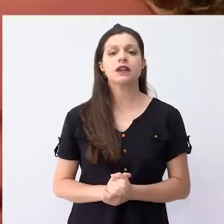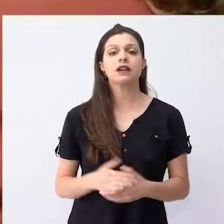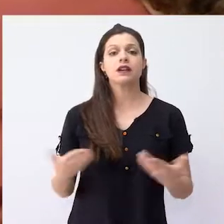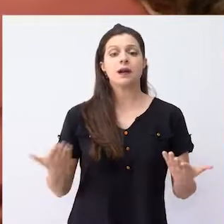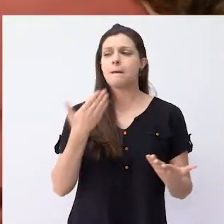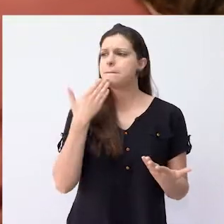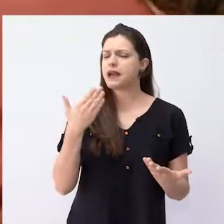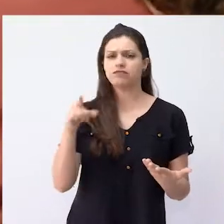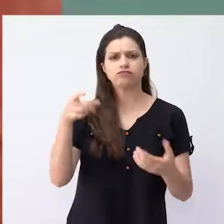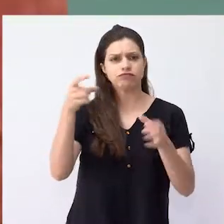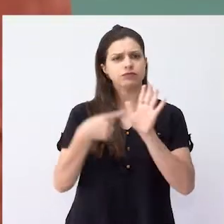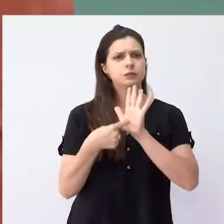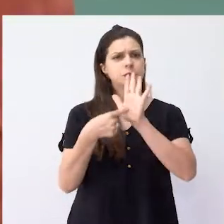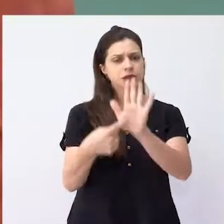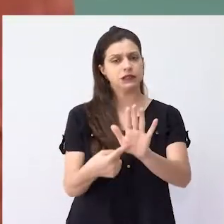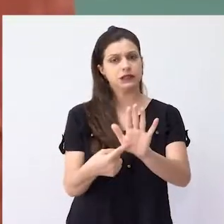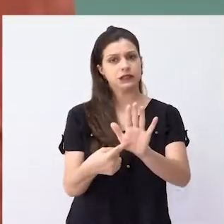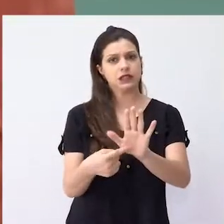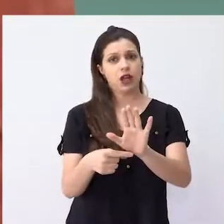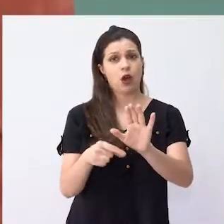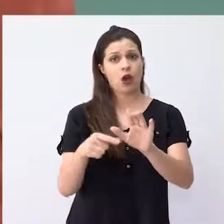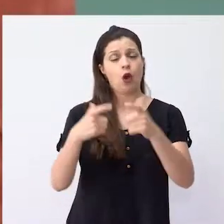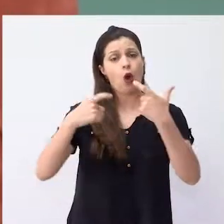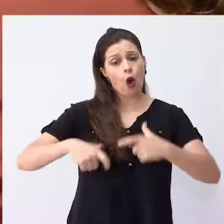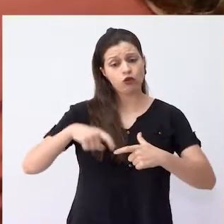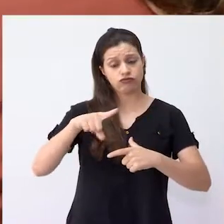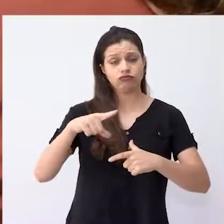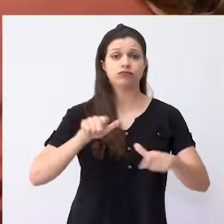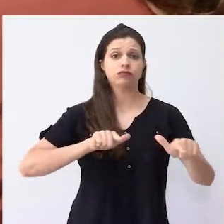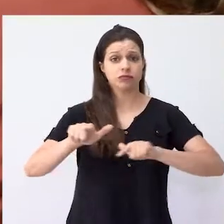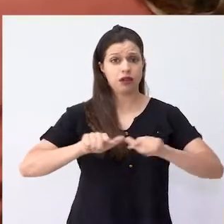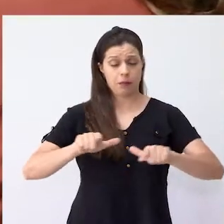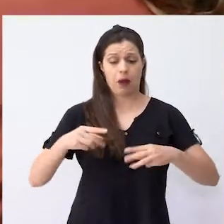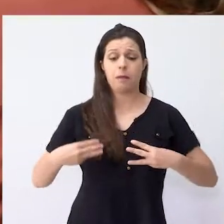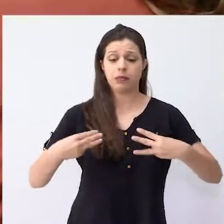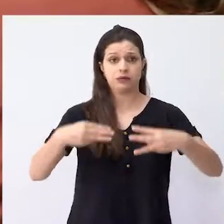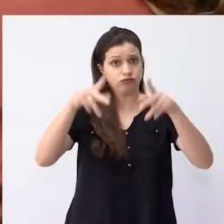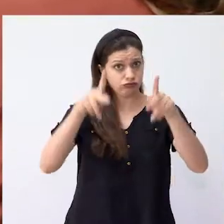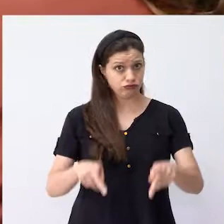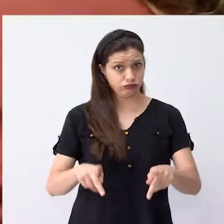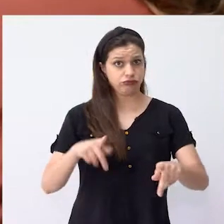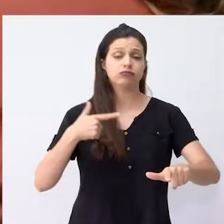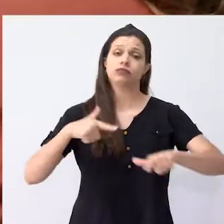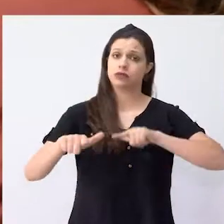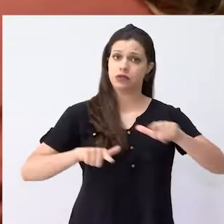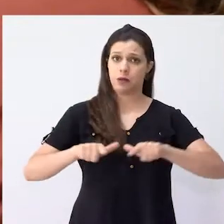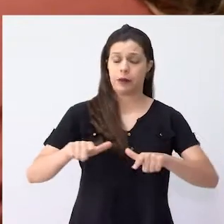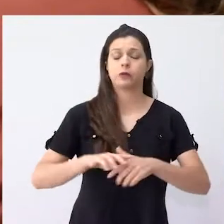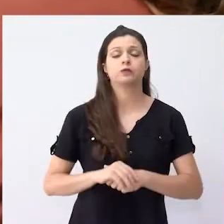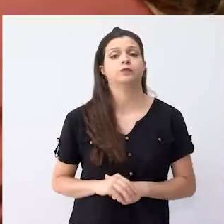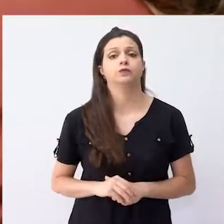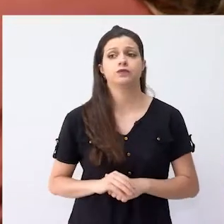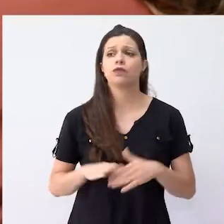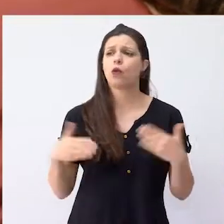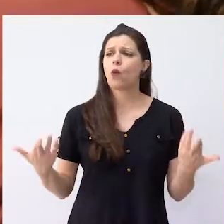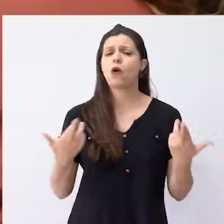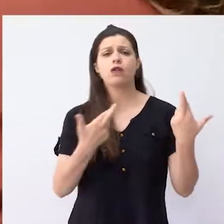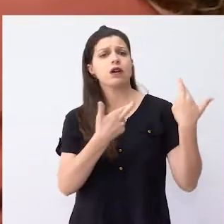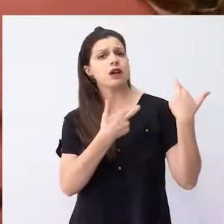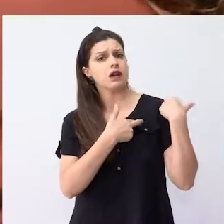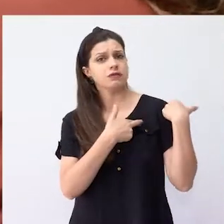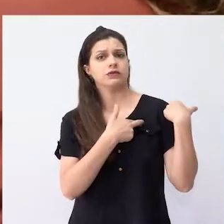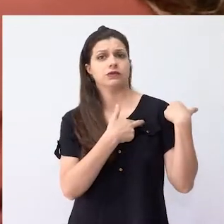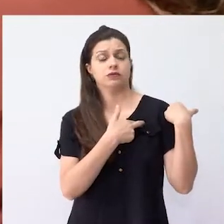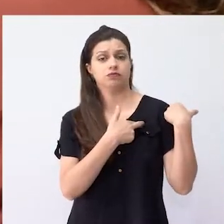para a gente o Ministério Público do Trabalho, né? Quais são as principais atribuições dele e as competências, né?